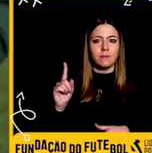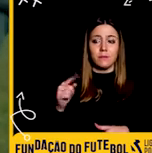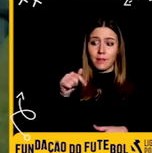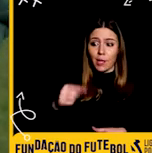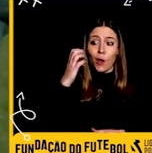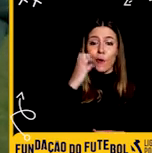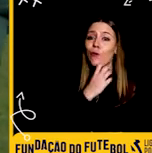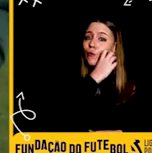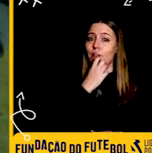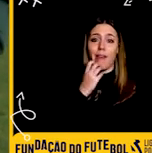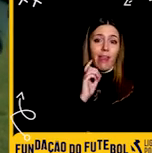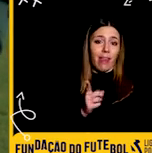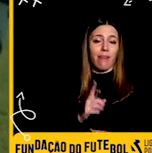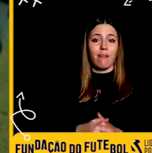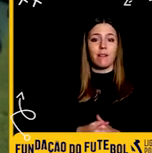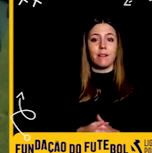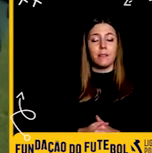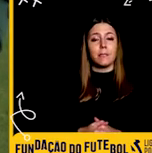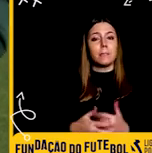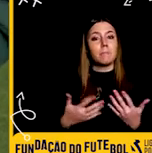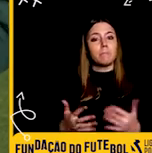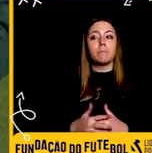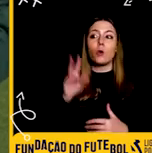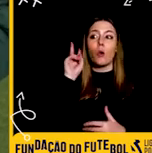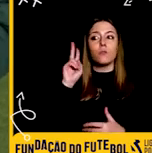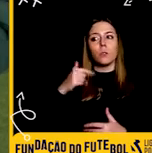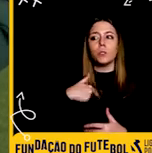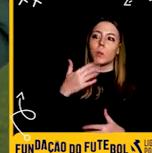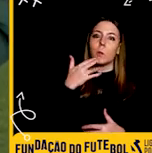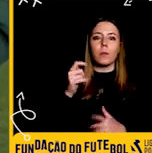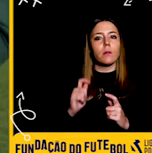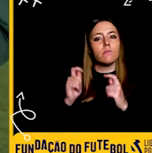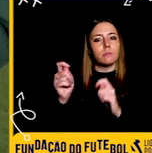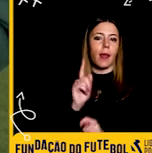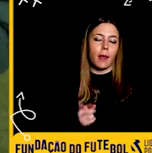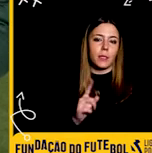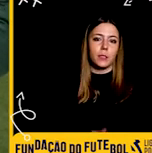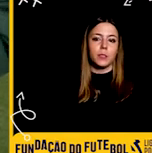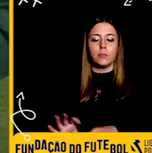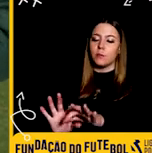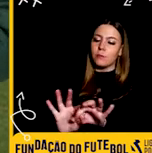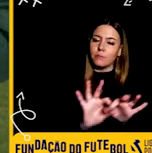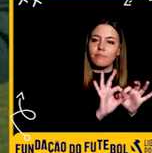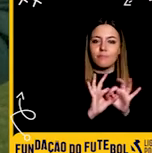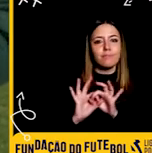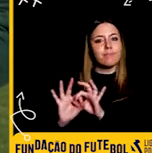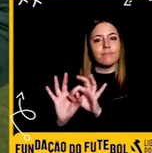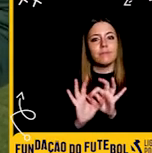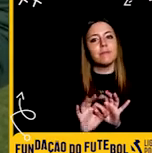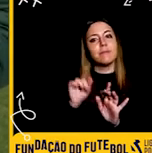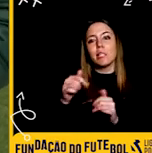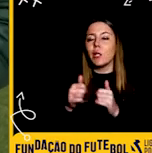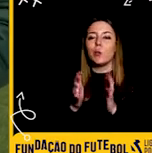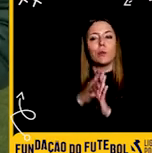chegamos à Covilhã e os valores que tento passar é mesmo isso, é o de união